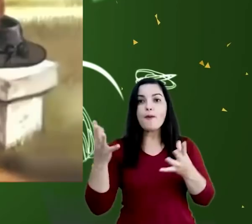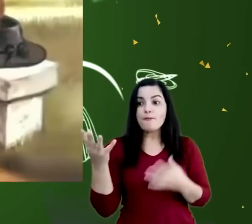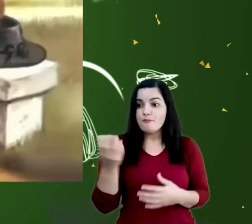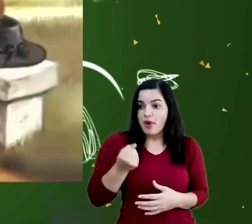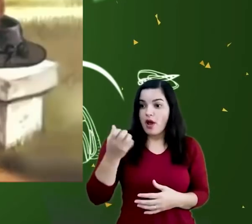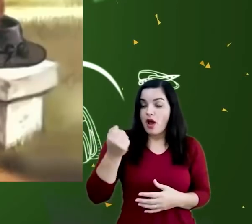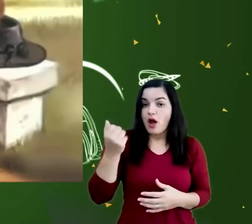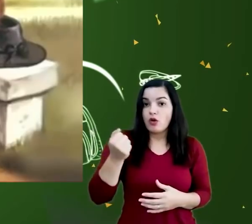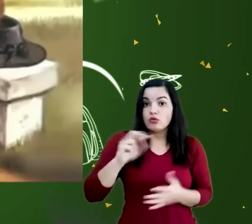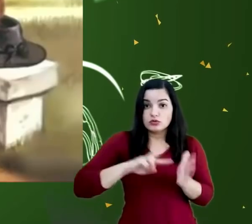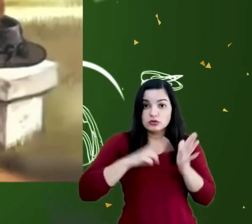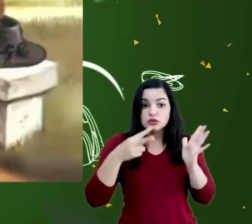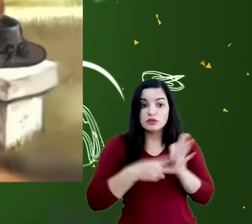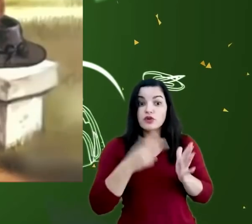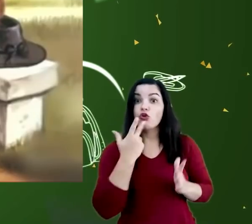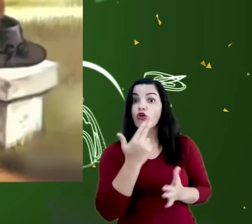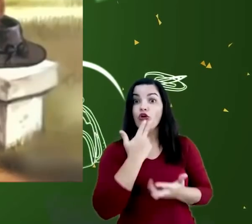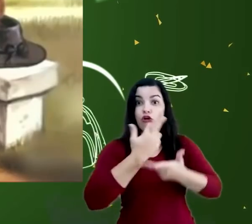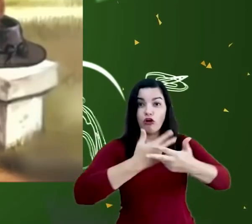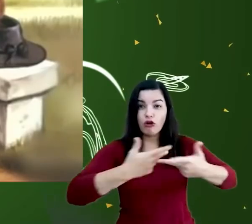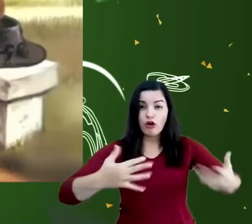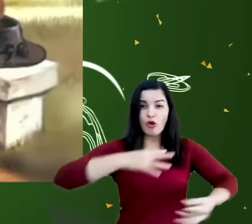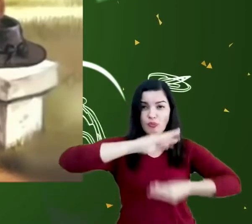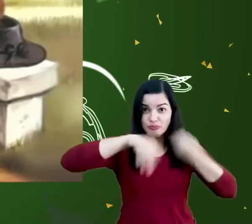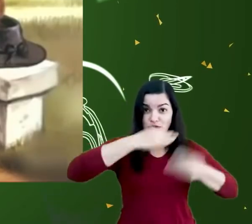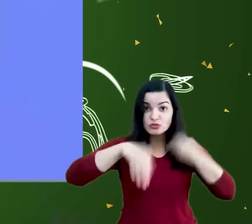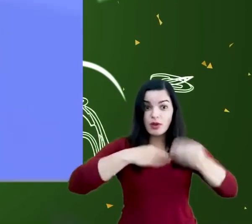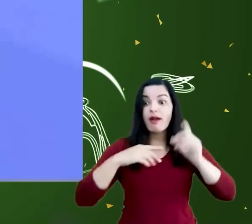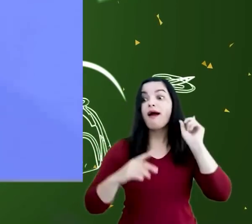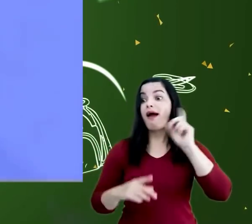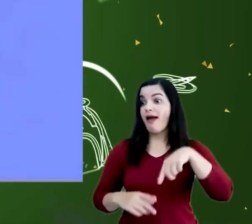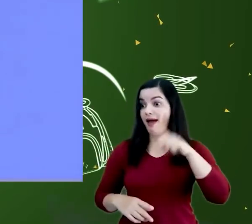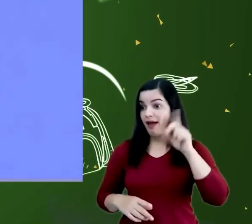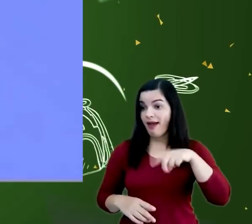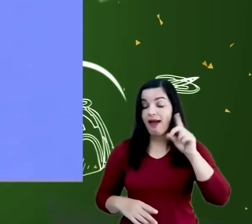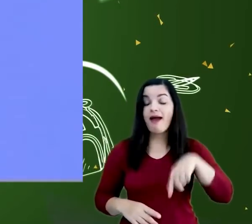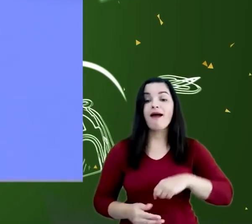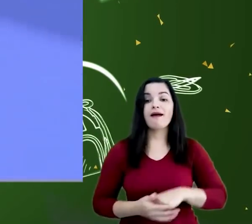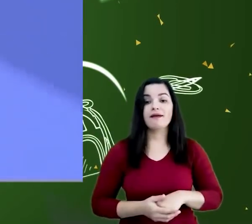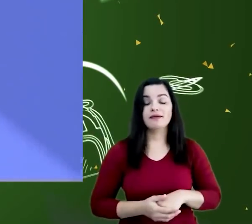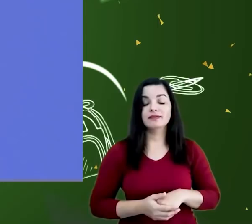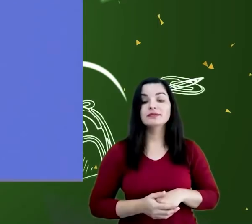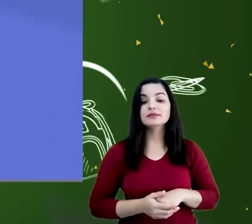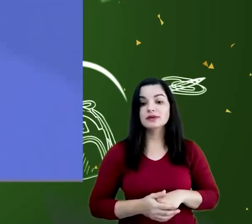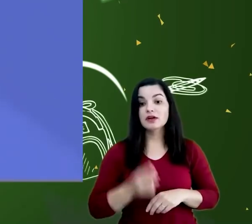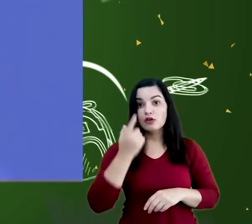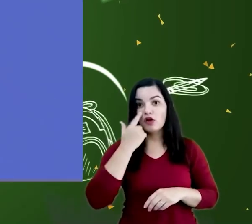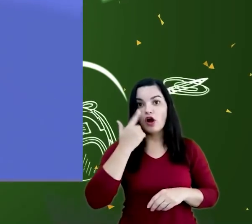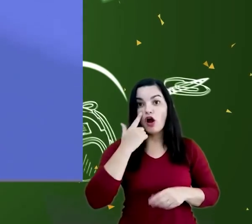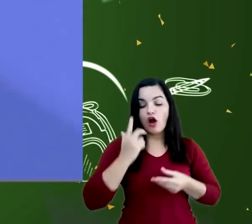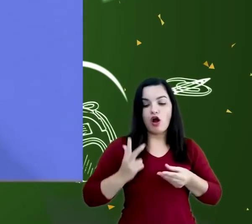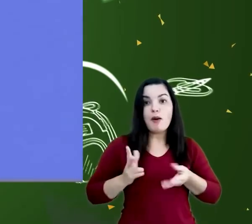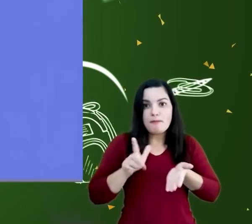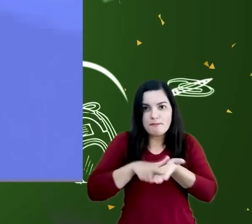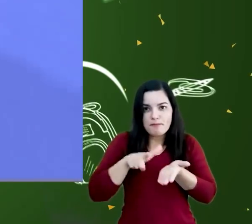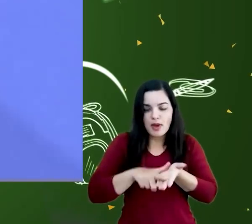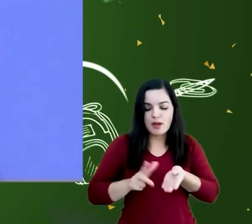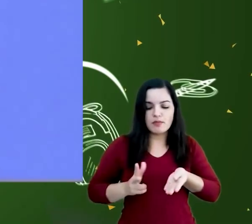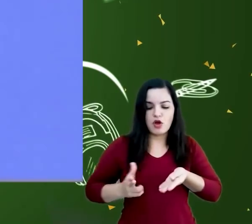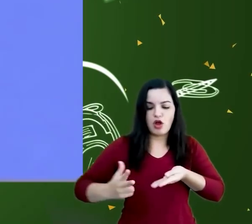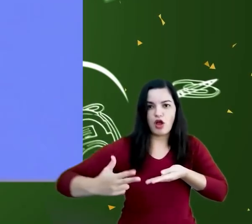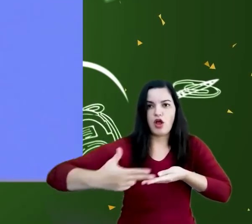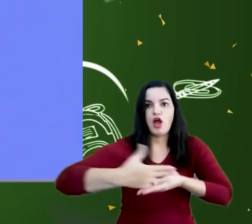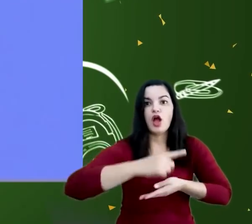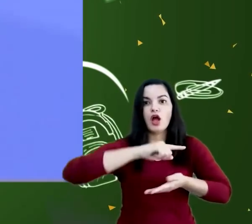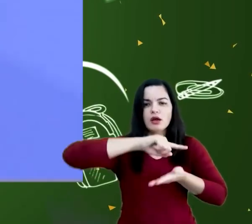cores? É isso aí, Kika. Quer ver? Experimente fazer um disco de cartolina com as cores